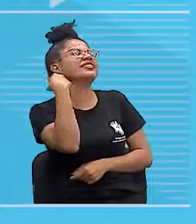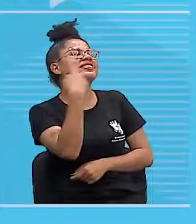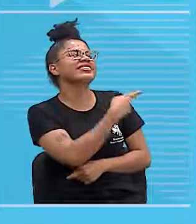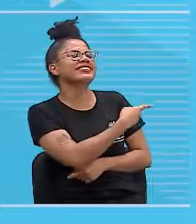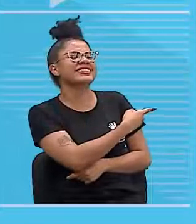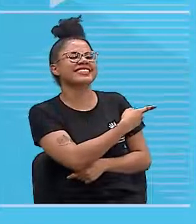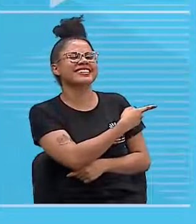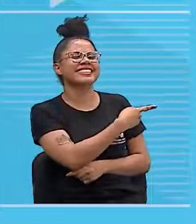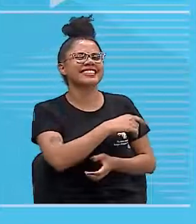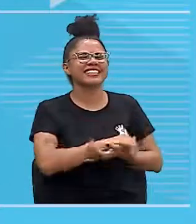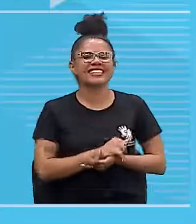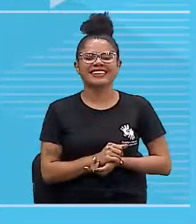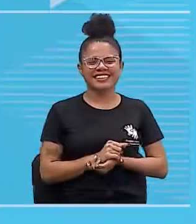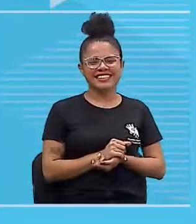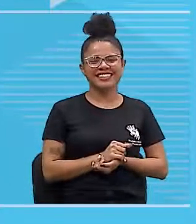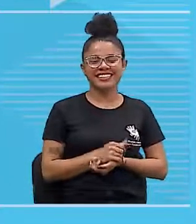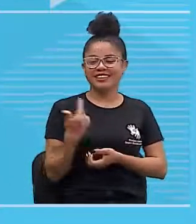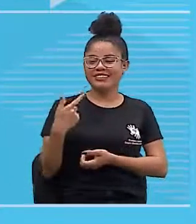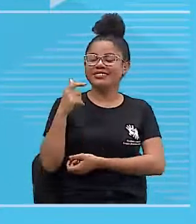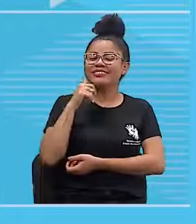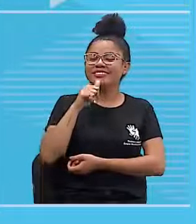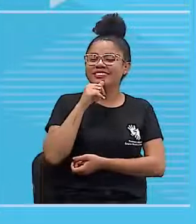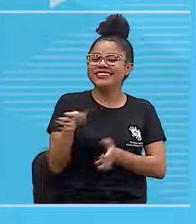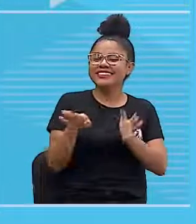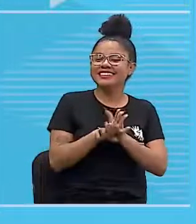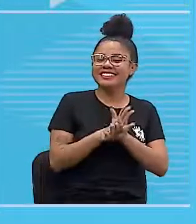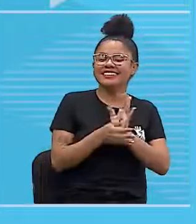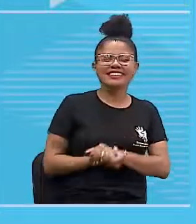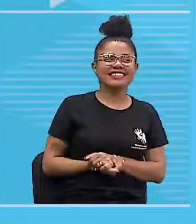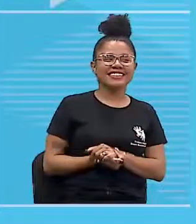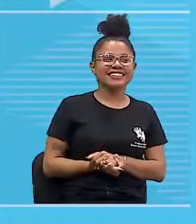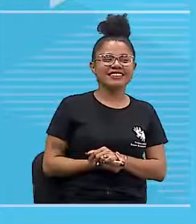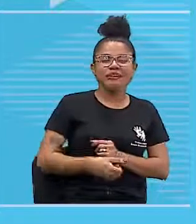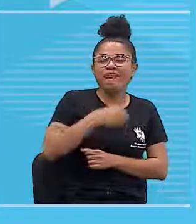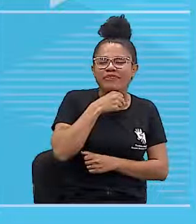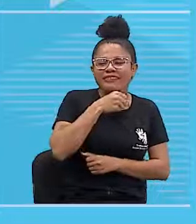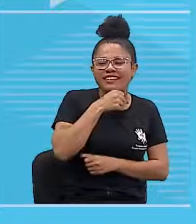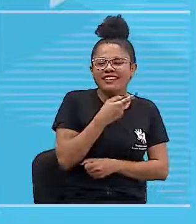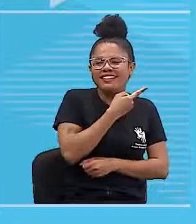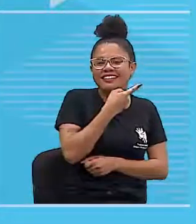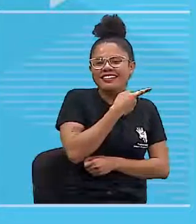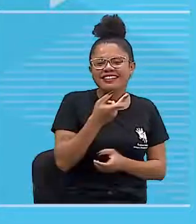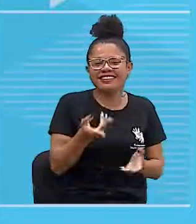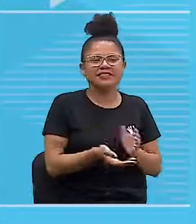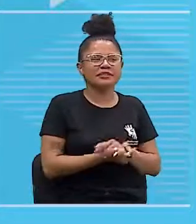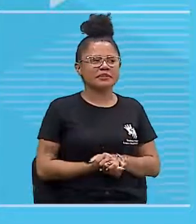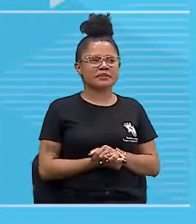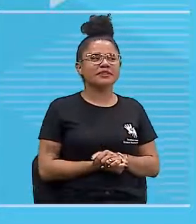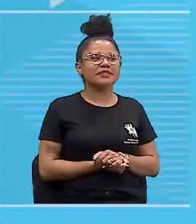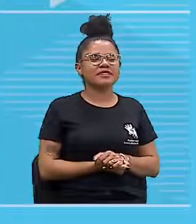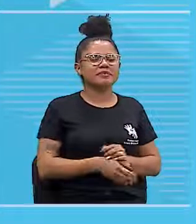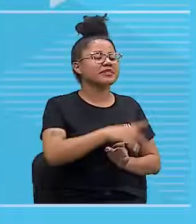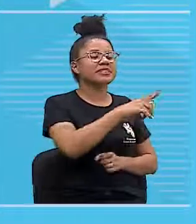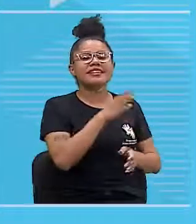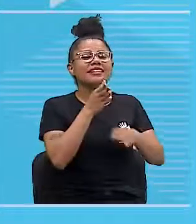portão aí sua mãe chega no portão é um veículo lá manda esse